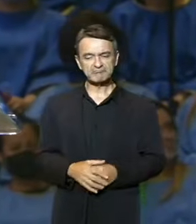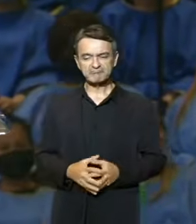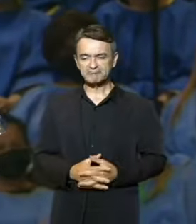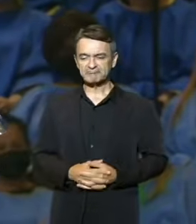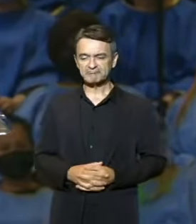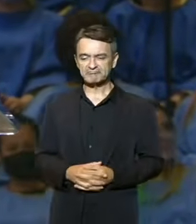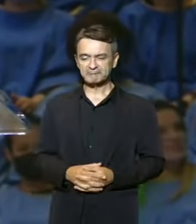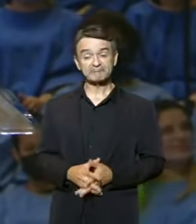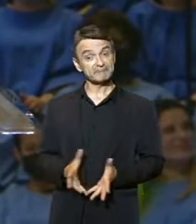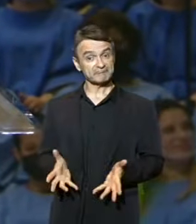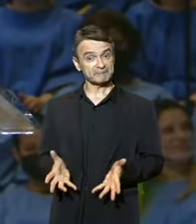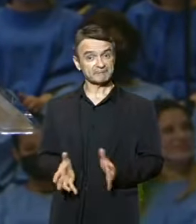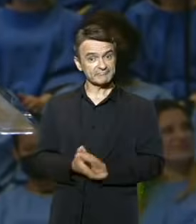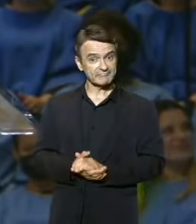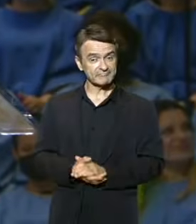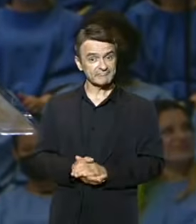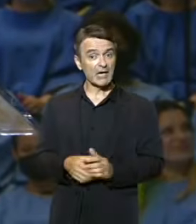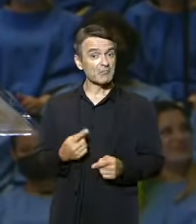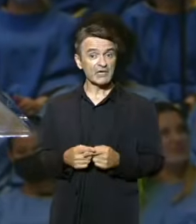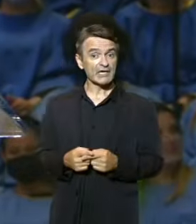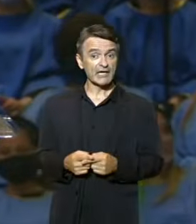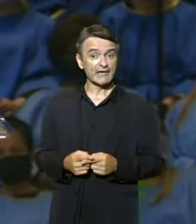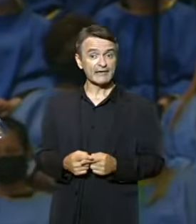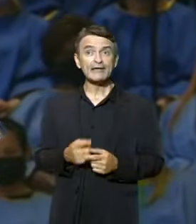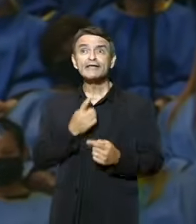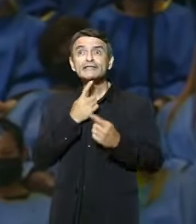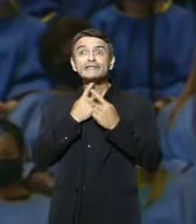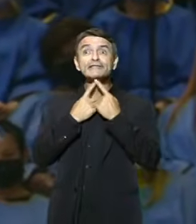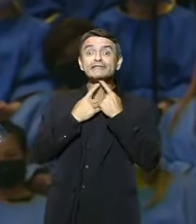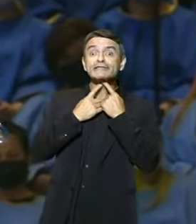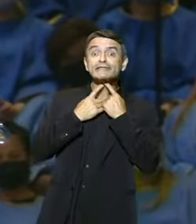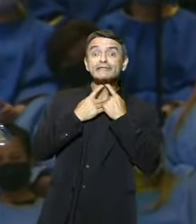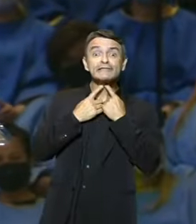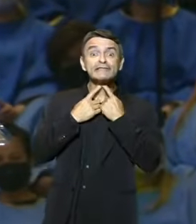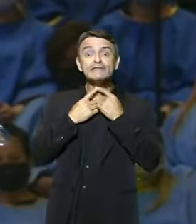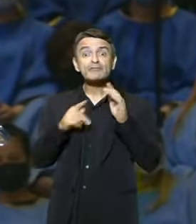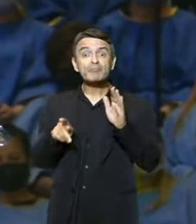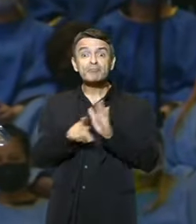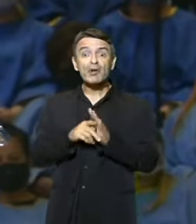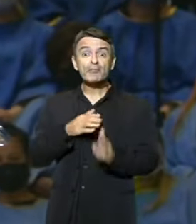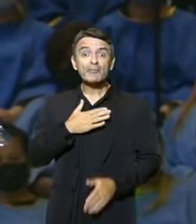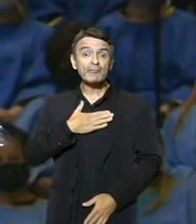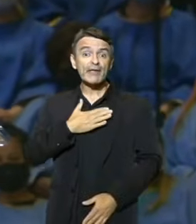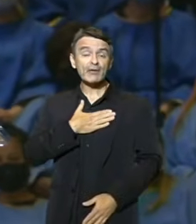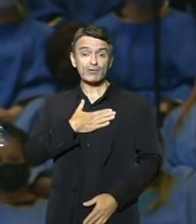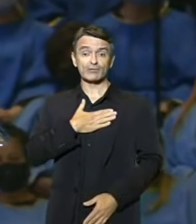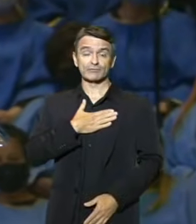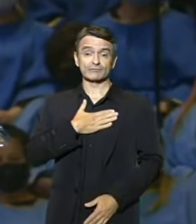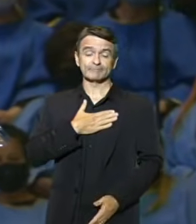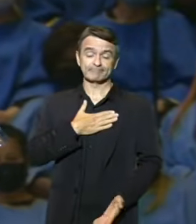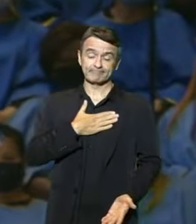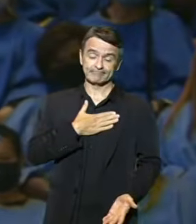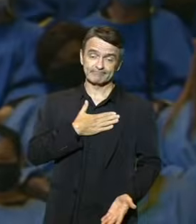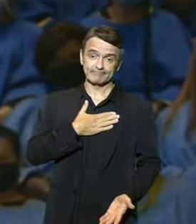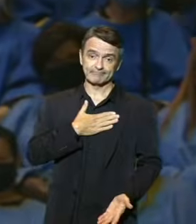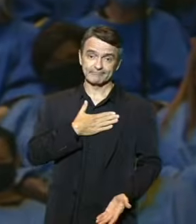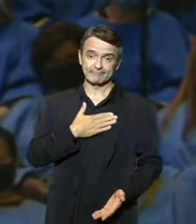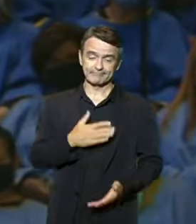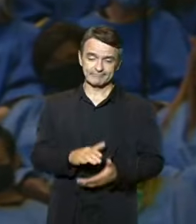Na nossa humanidade, nos nossos desejos, a gente vai se atrapalhando, se perdendo. E sabe, um monte